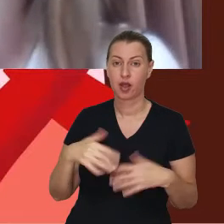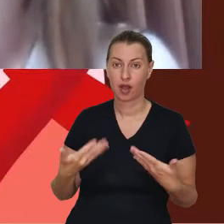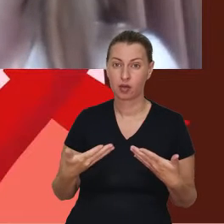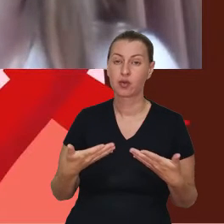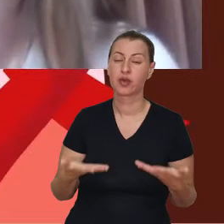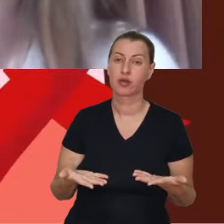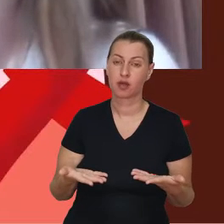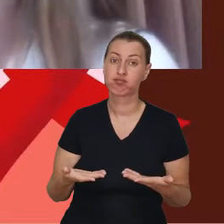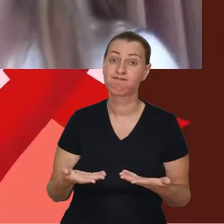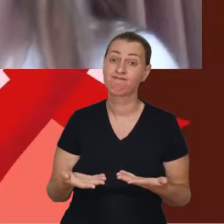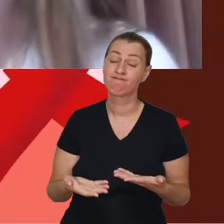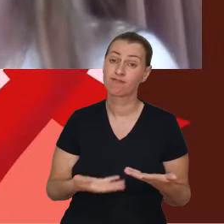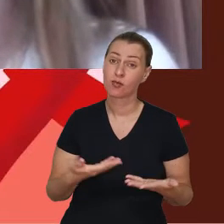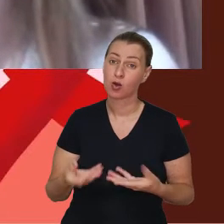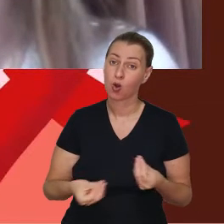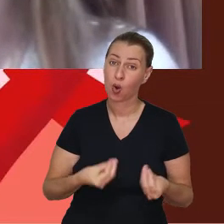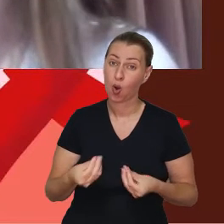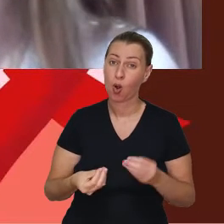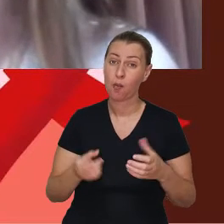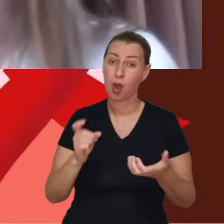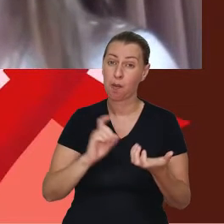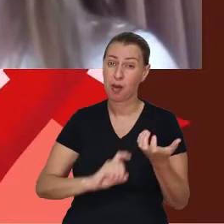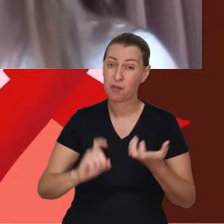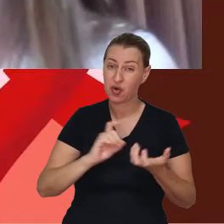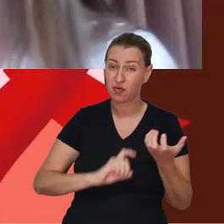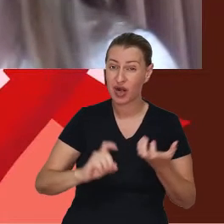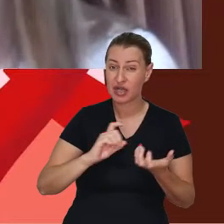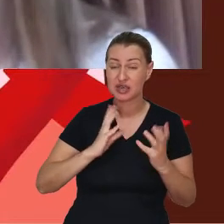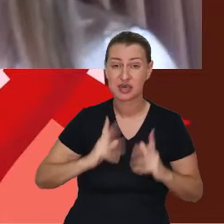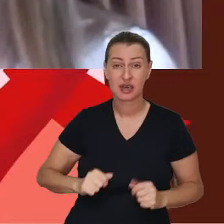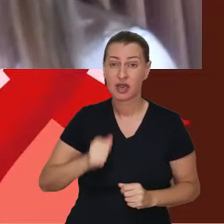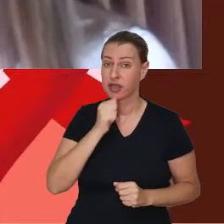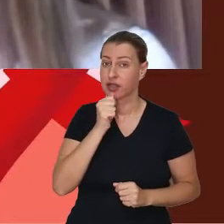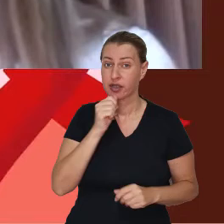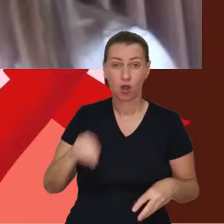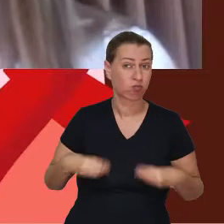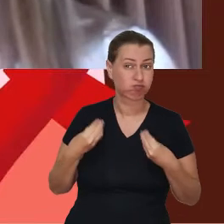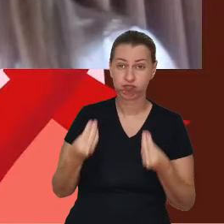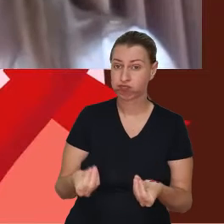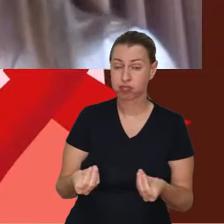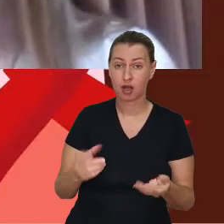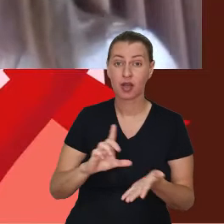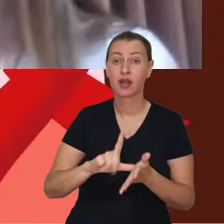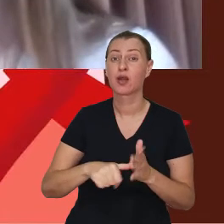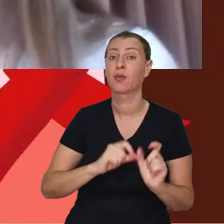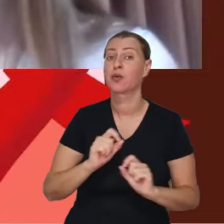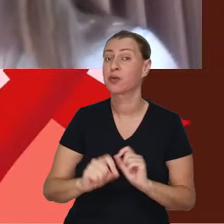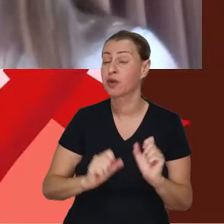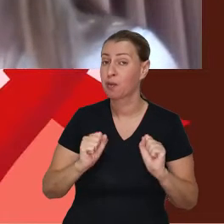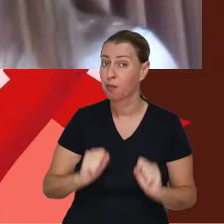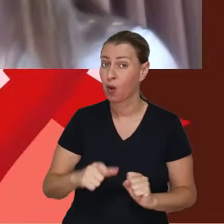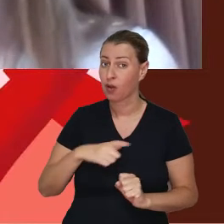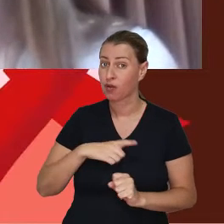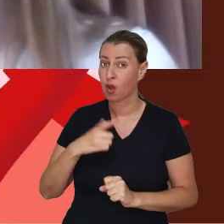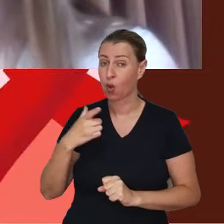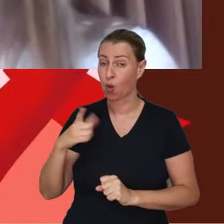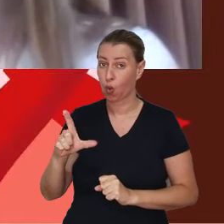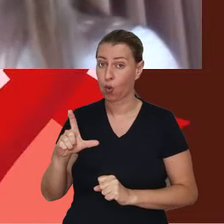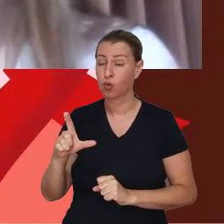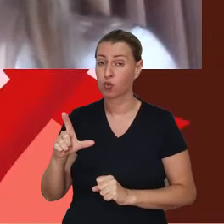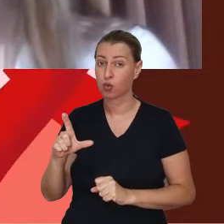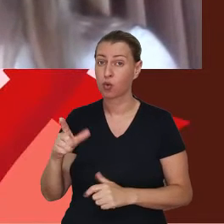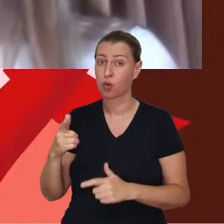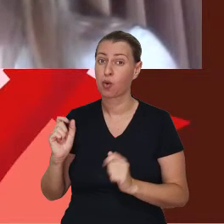sendo uma profilaxia que não é ofertada e que daqui um pouco pode vir a originar um outro caso novo,